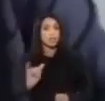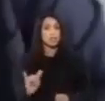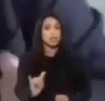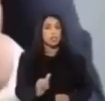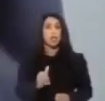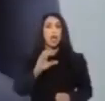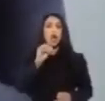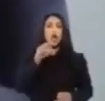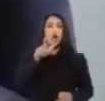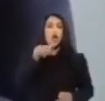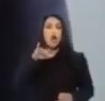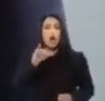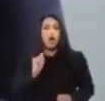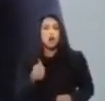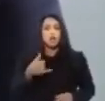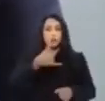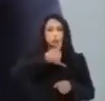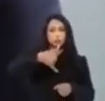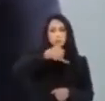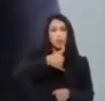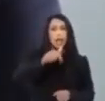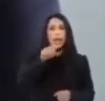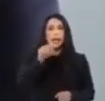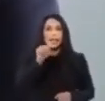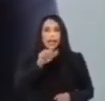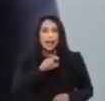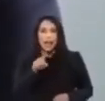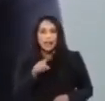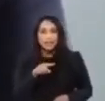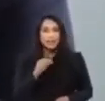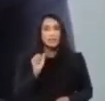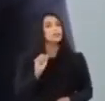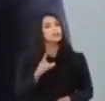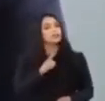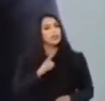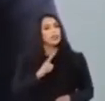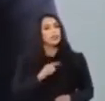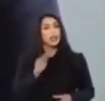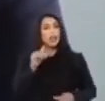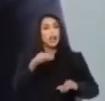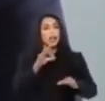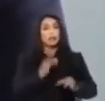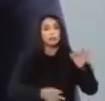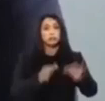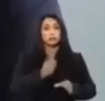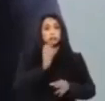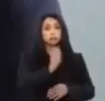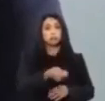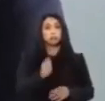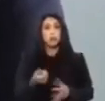gás. Só aqui no Ministério da Infraestrutura mais de 100 leilões. Nós vamos leiloar mais de 100 ativos.